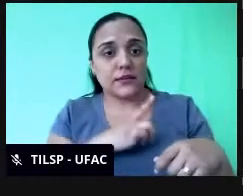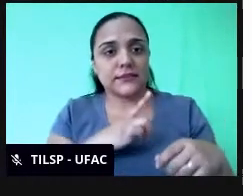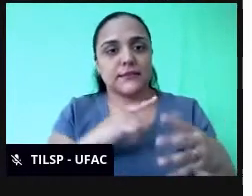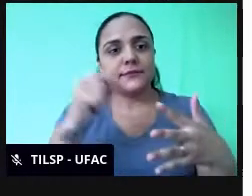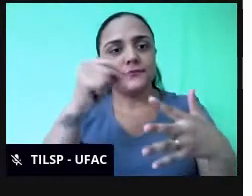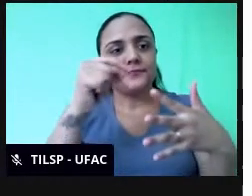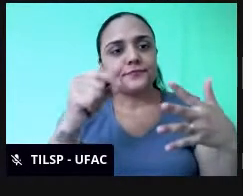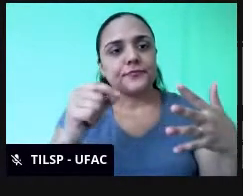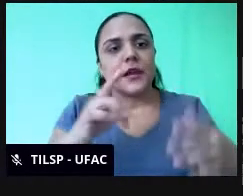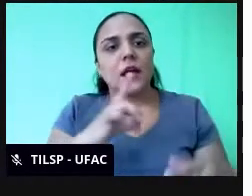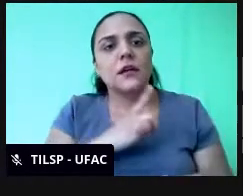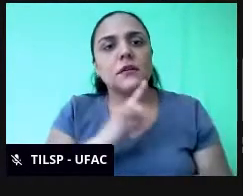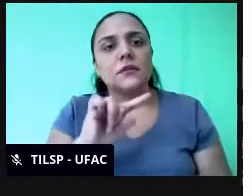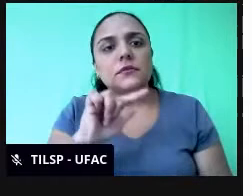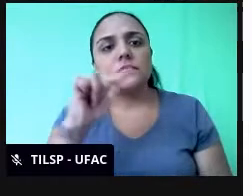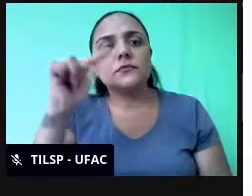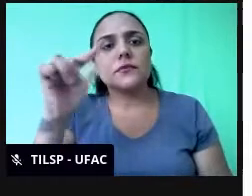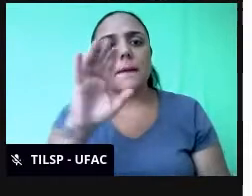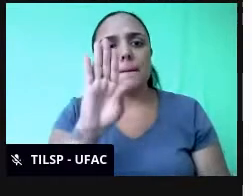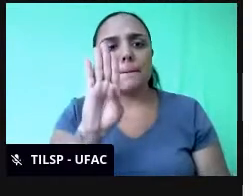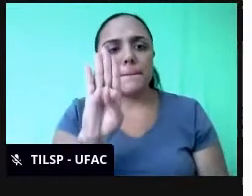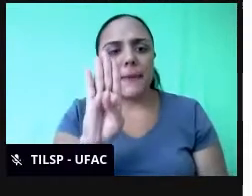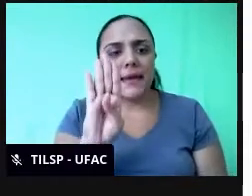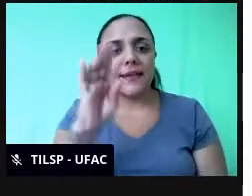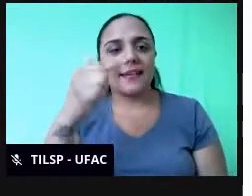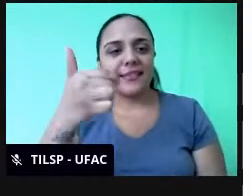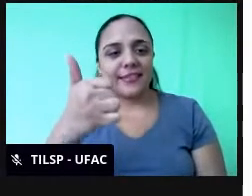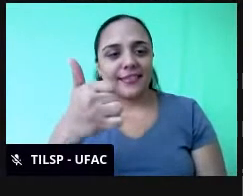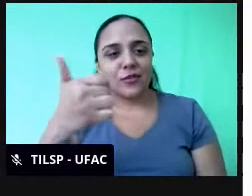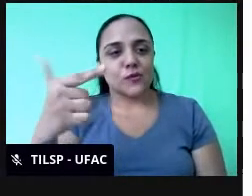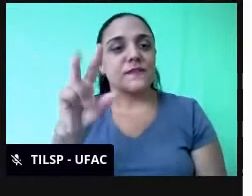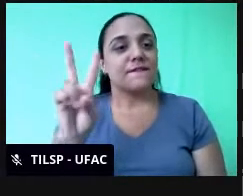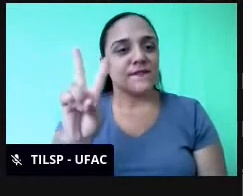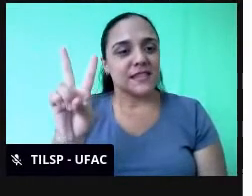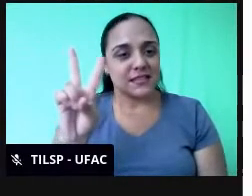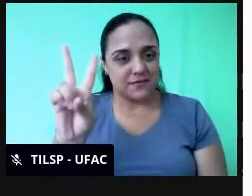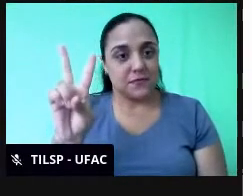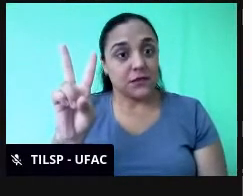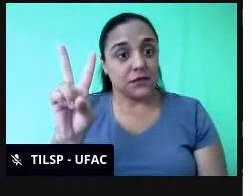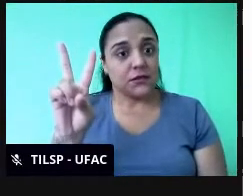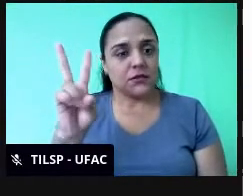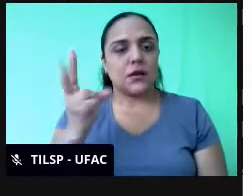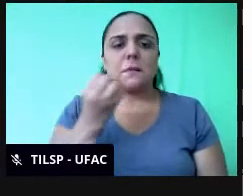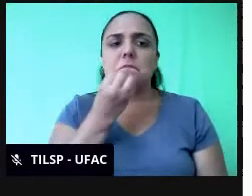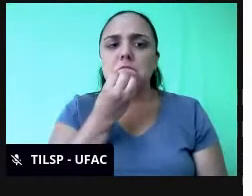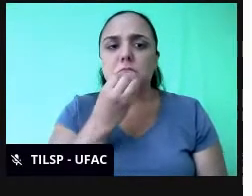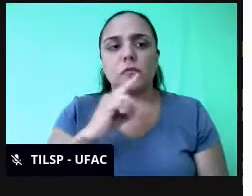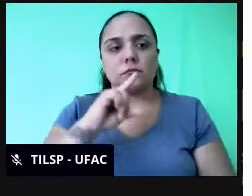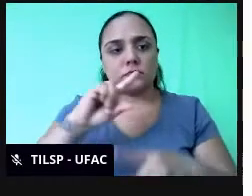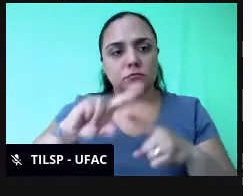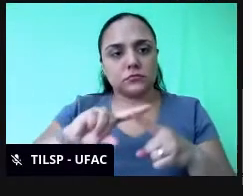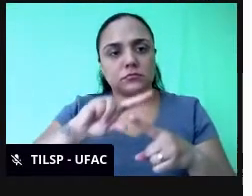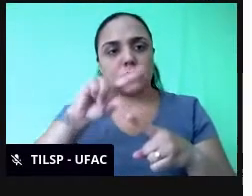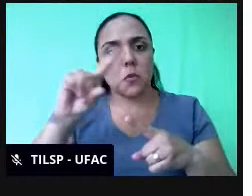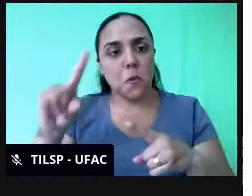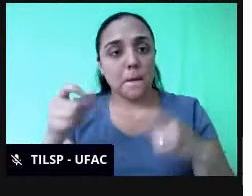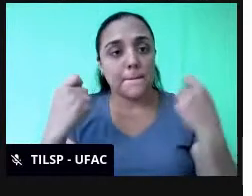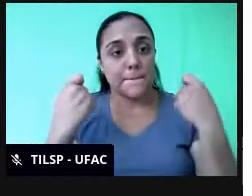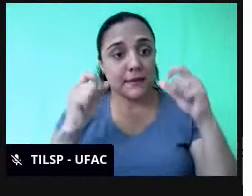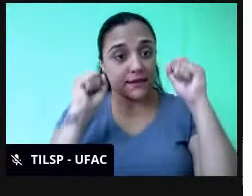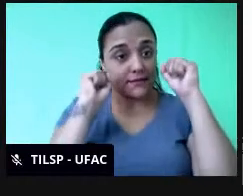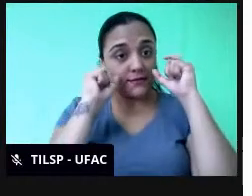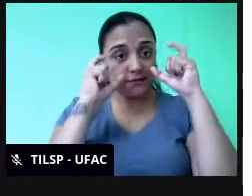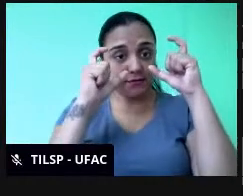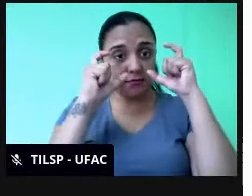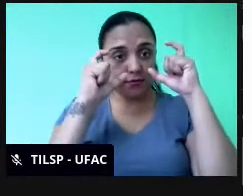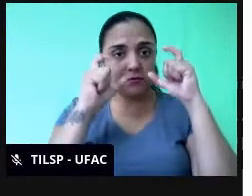também, principalmente vitamina B12, alguns vitamina D, que são micronutrientes que a gente vai ver que temos que ter mais atenção